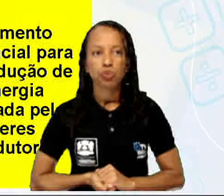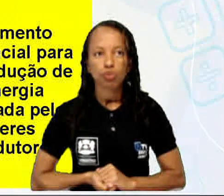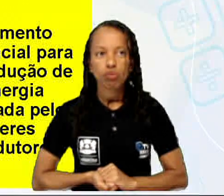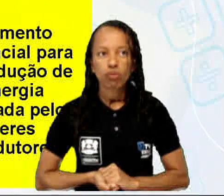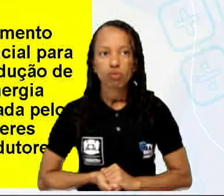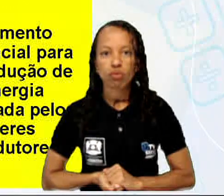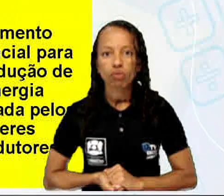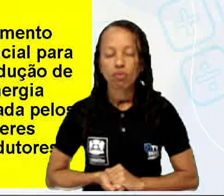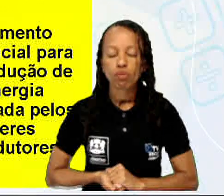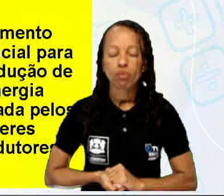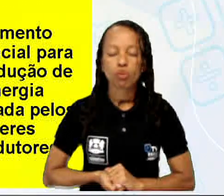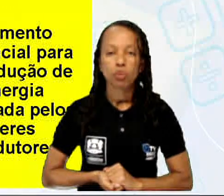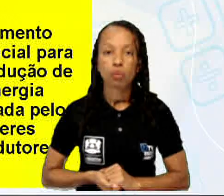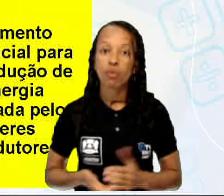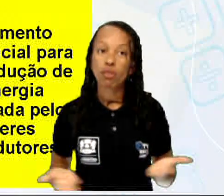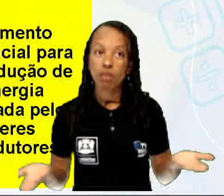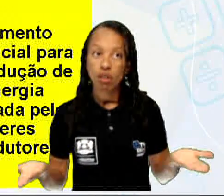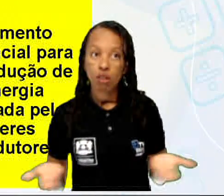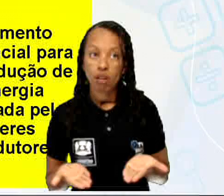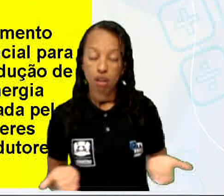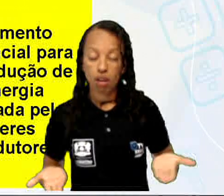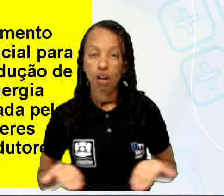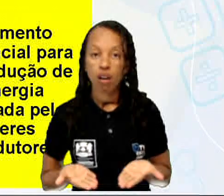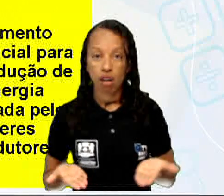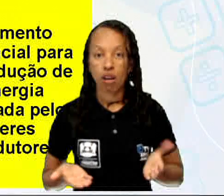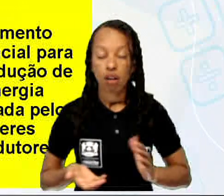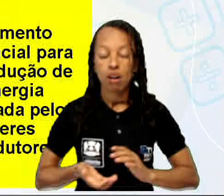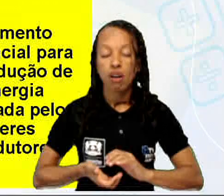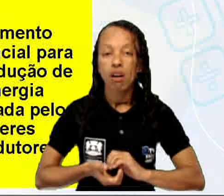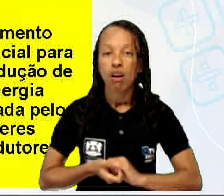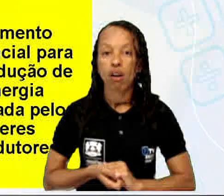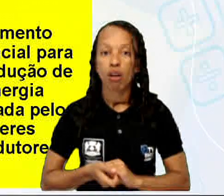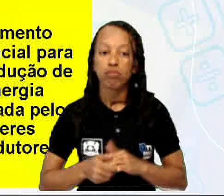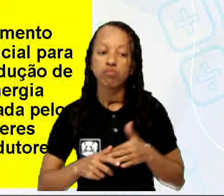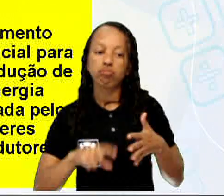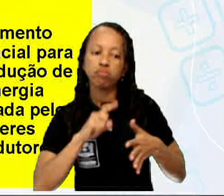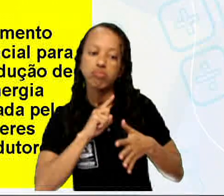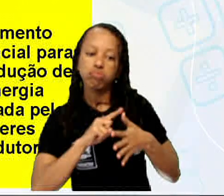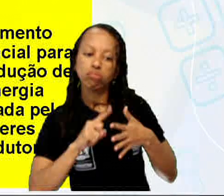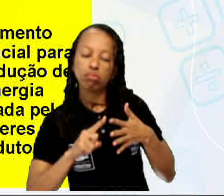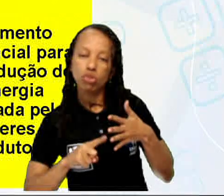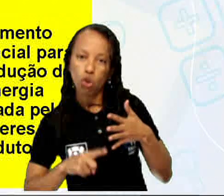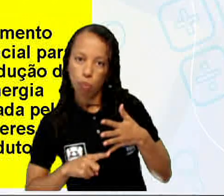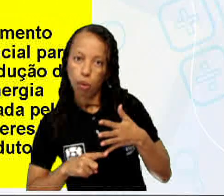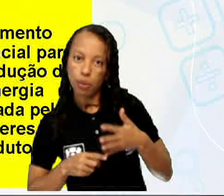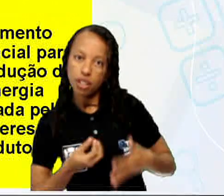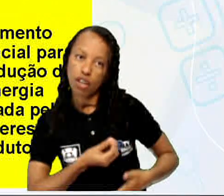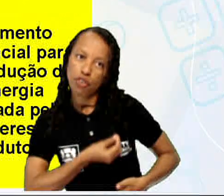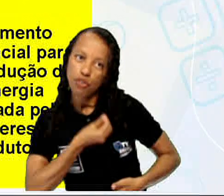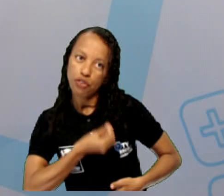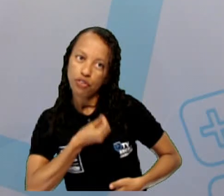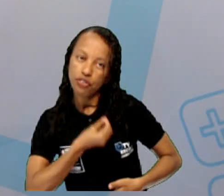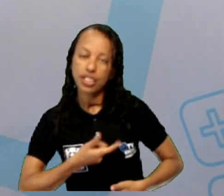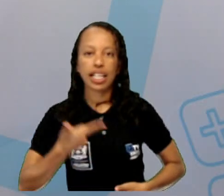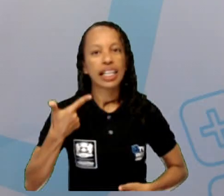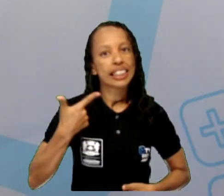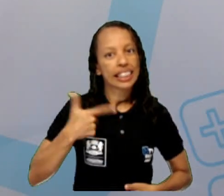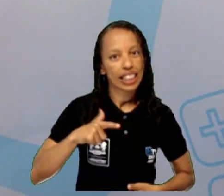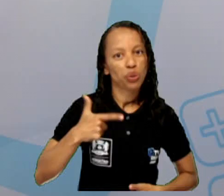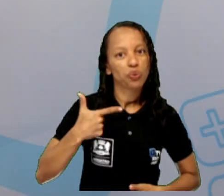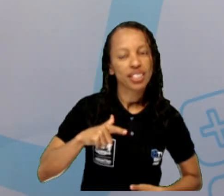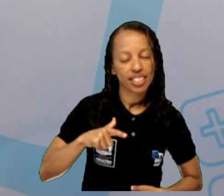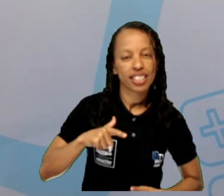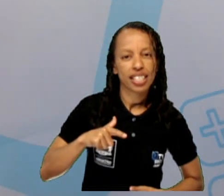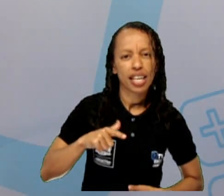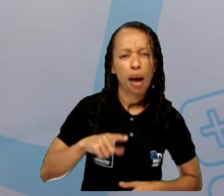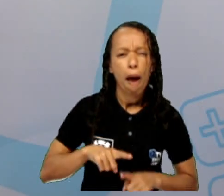O componente abiótico, como eu falei, que são os componentes que não vivos, mas até parece que fazem